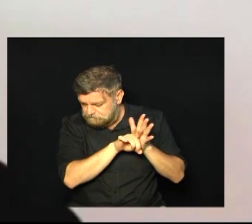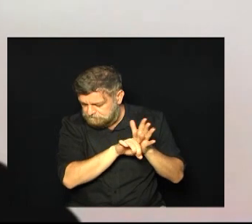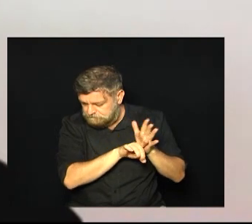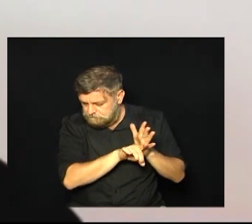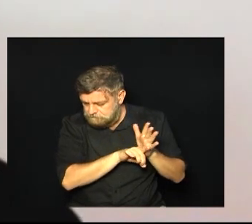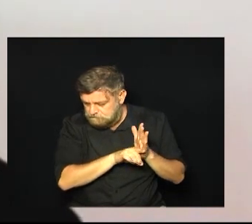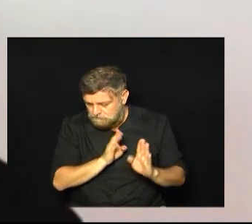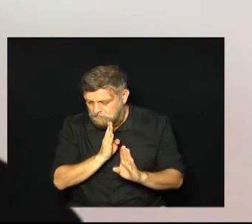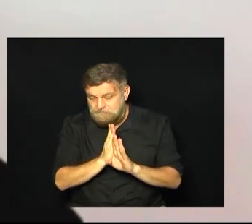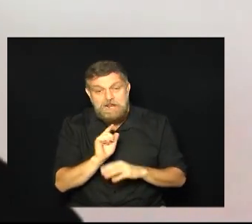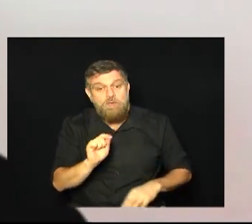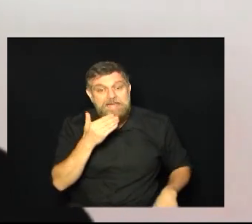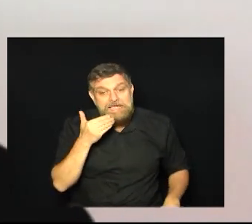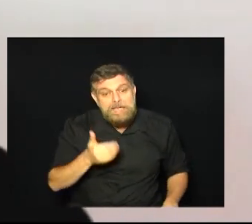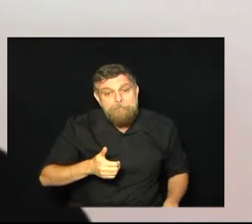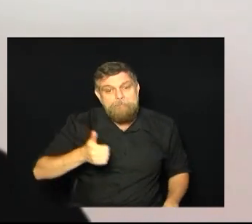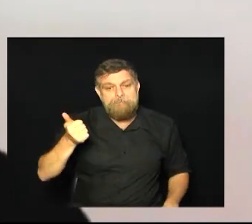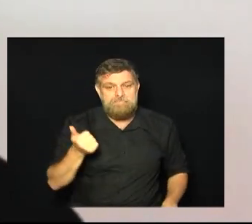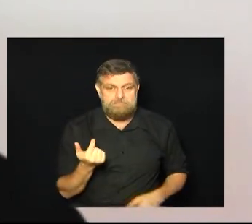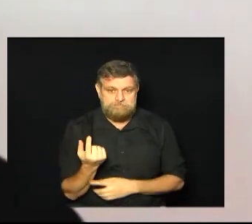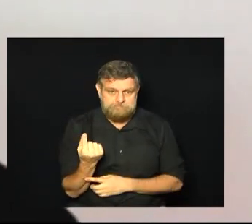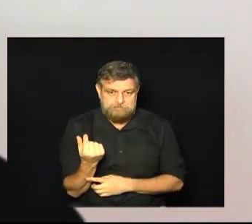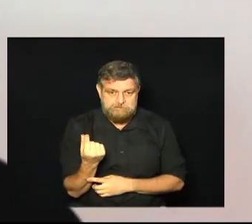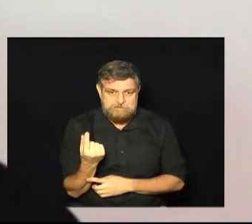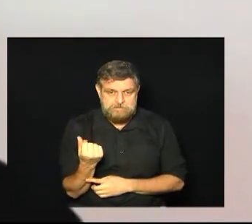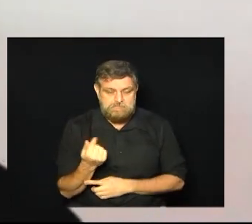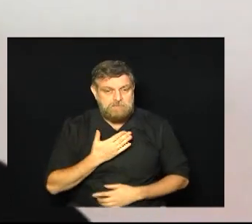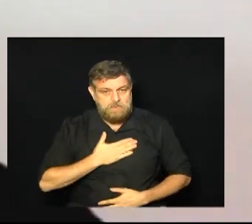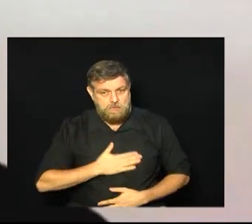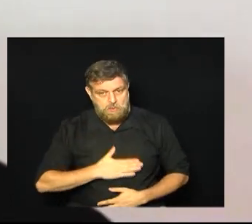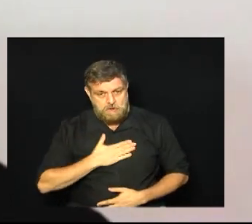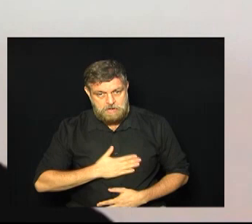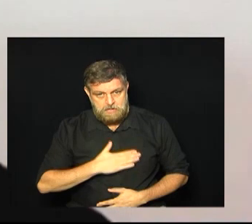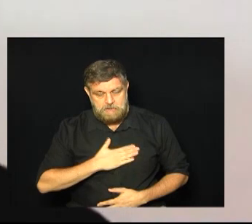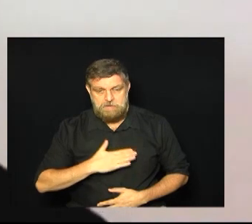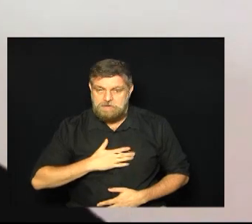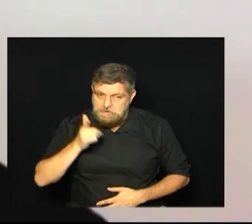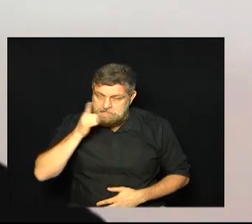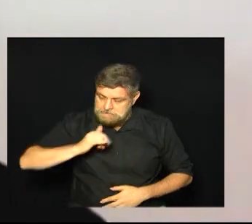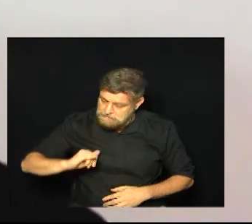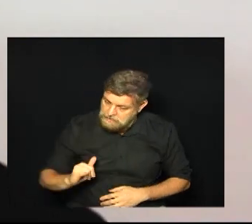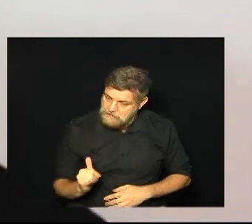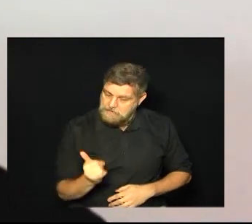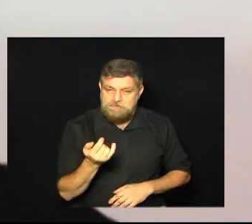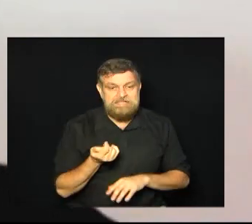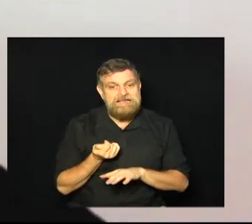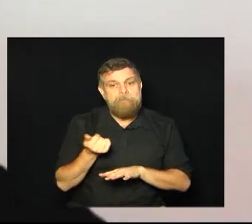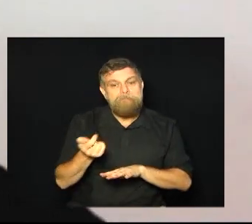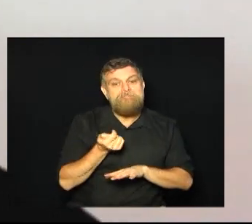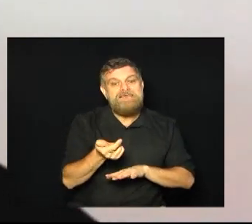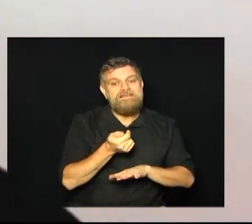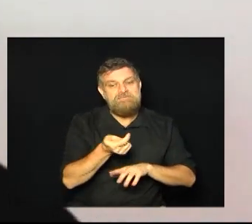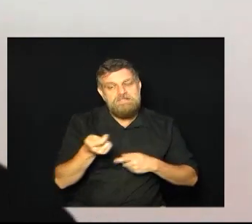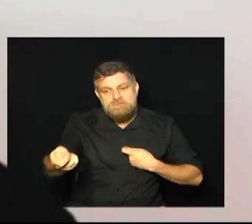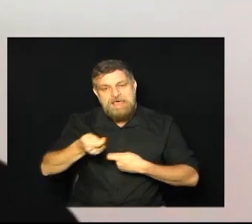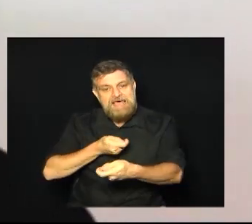melhor para você, para o seu orçamento, vai com calma para estar usufruindo desses benefícios, dessa troca